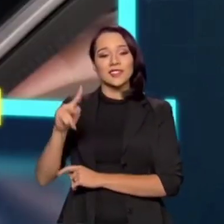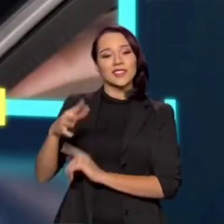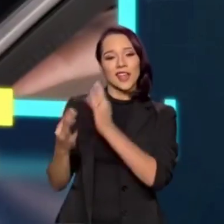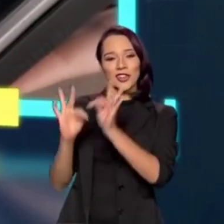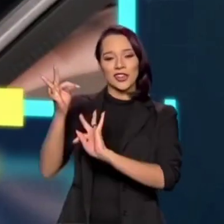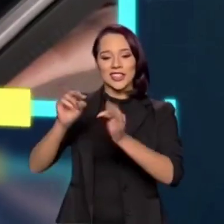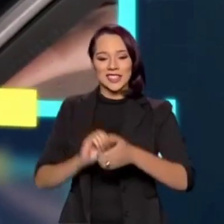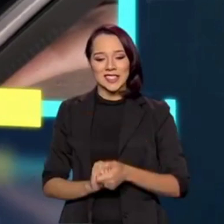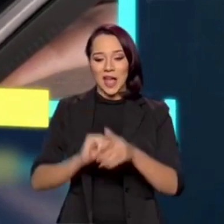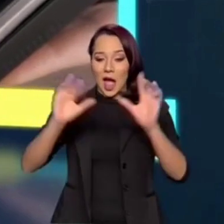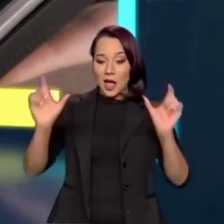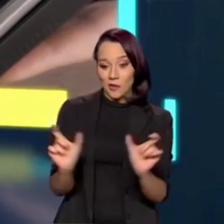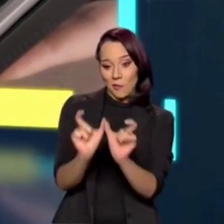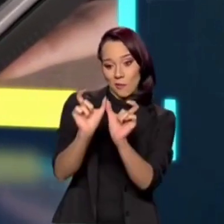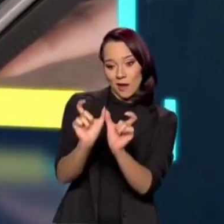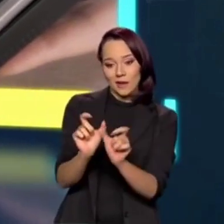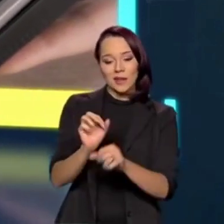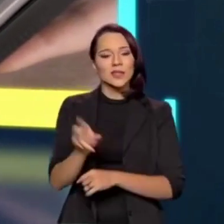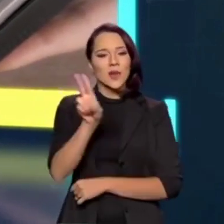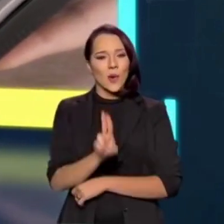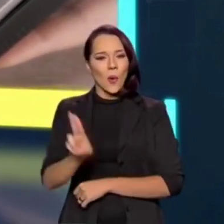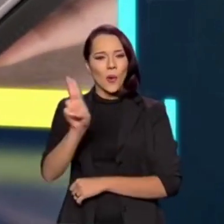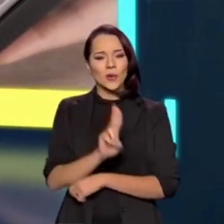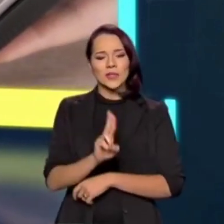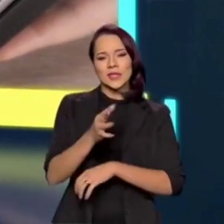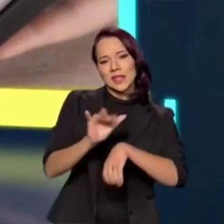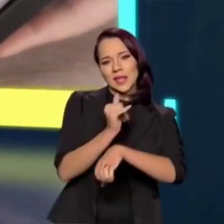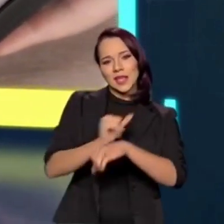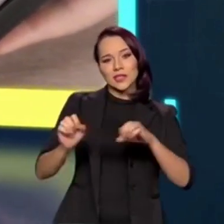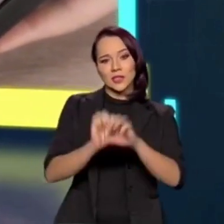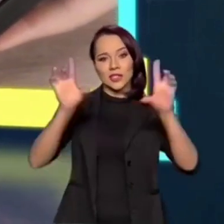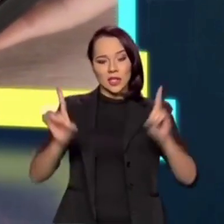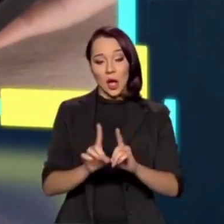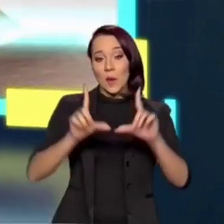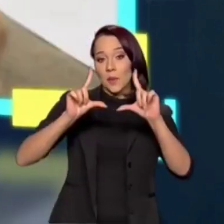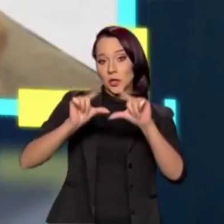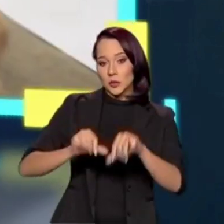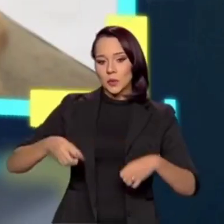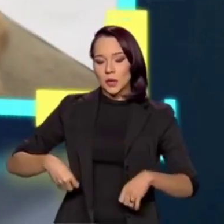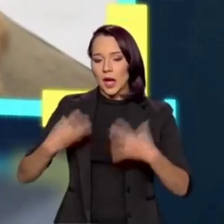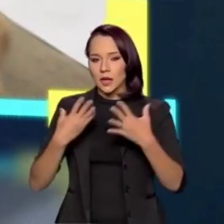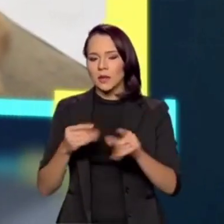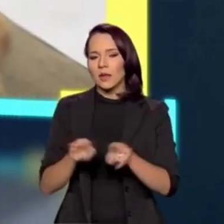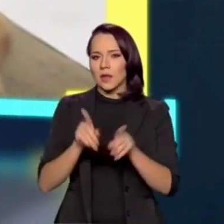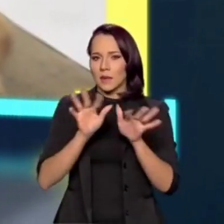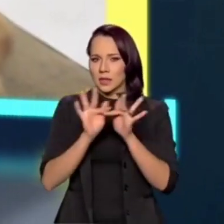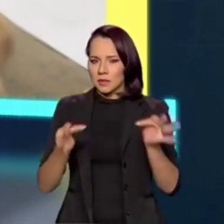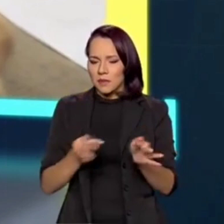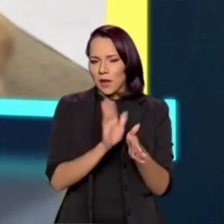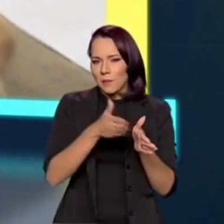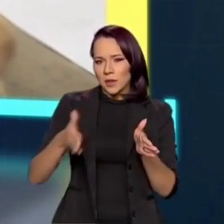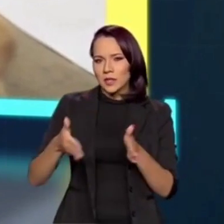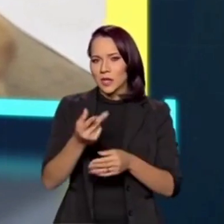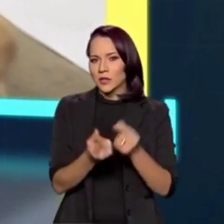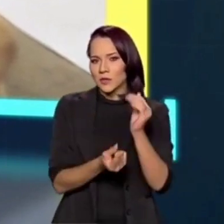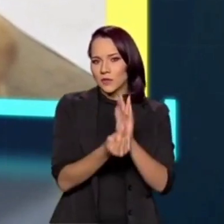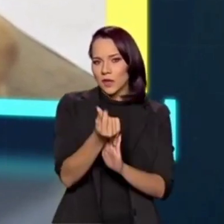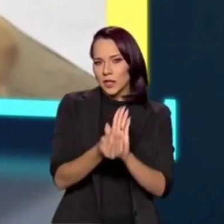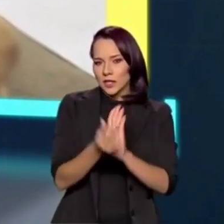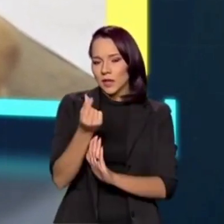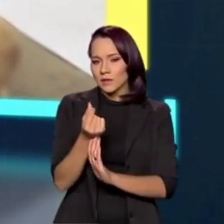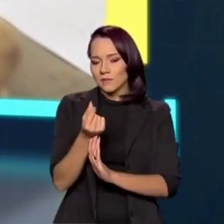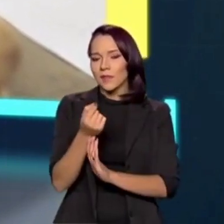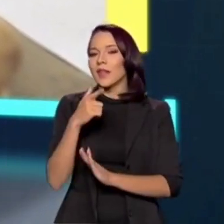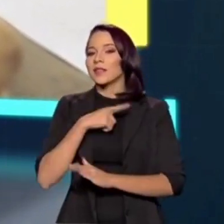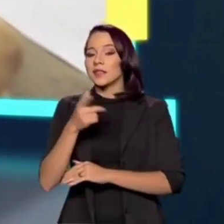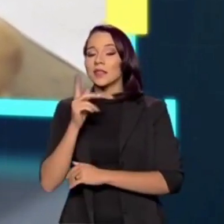tecnologia. Elas usam ferramentas digitais como forma de reduzir custos e simplificar processos financeiros, resultando